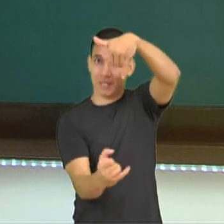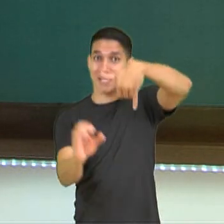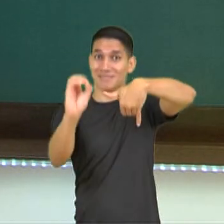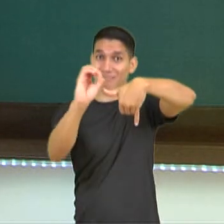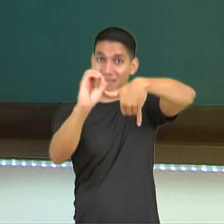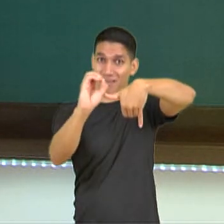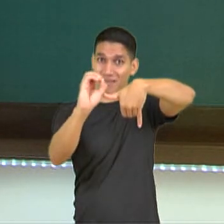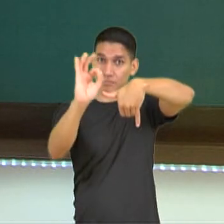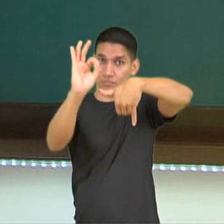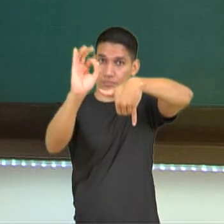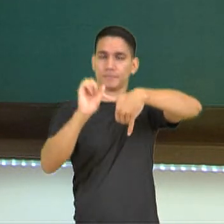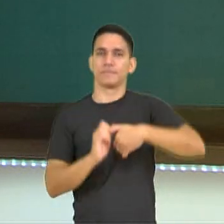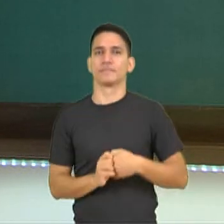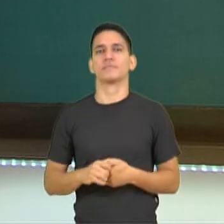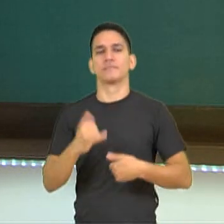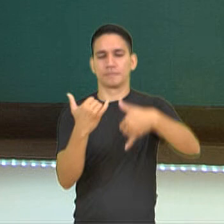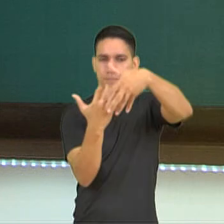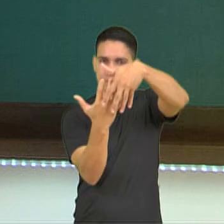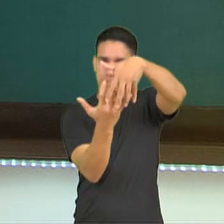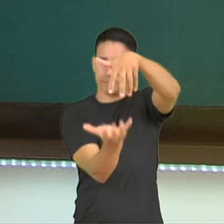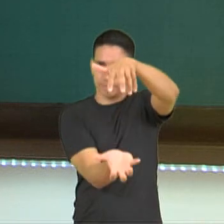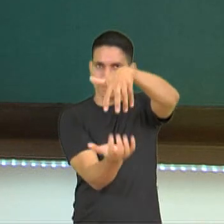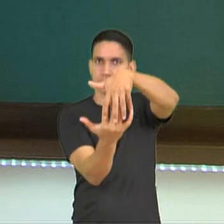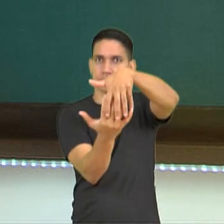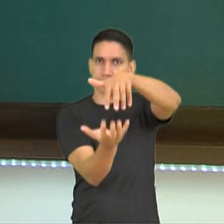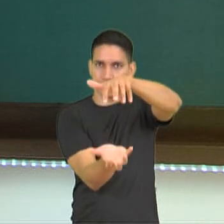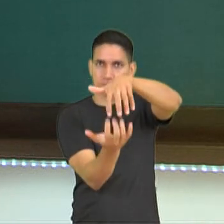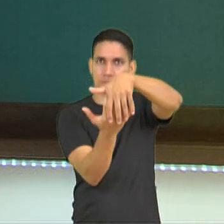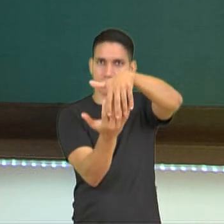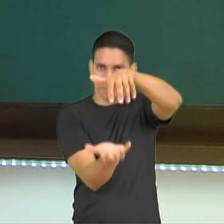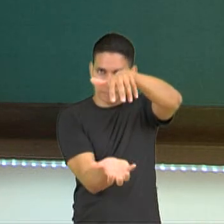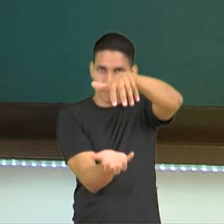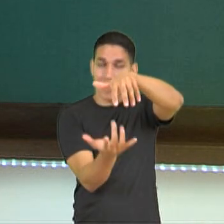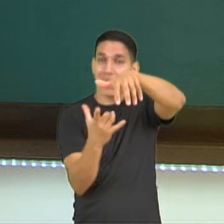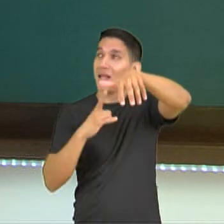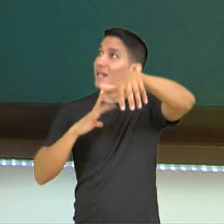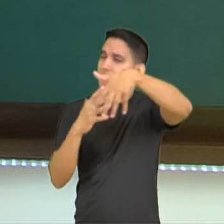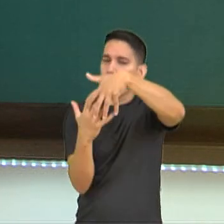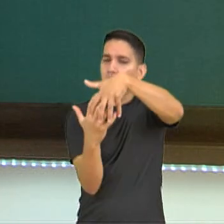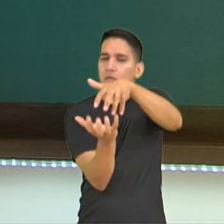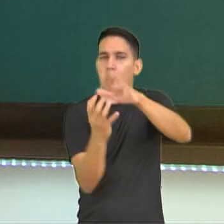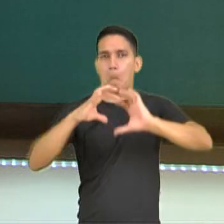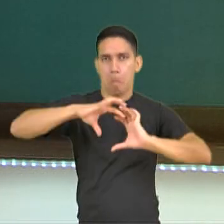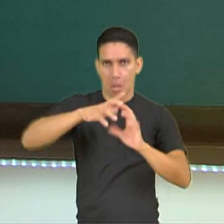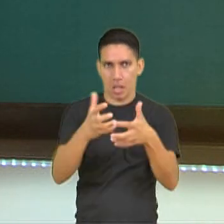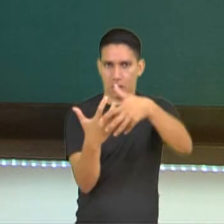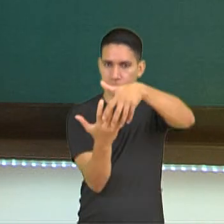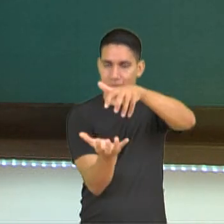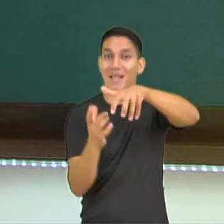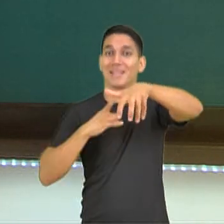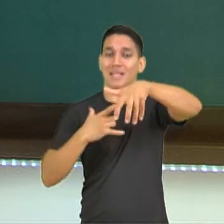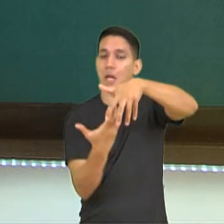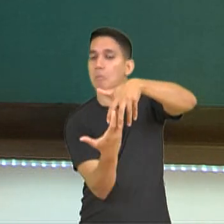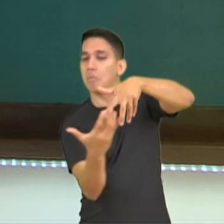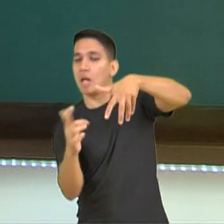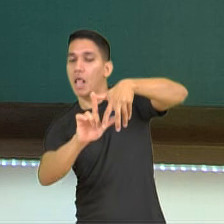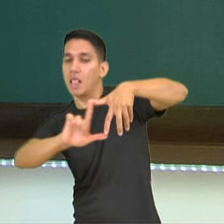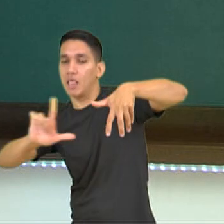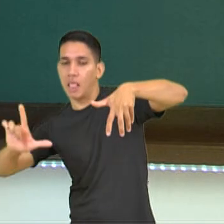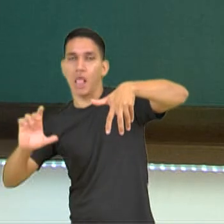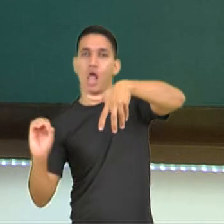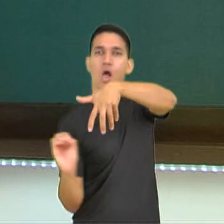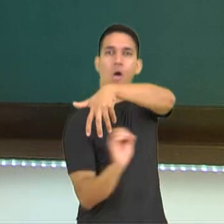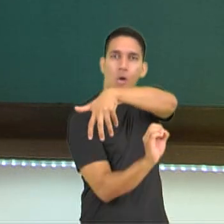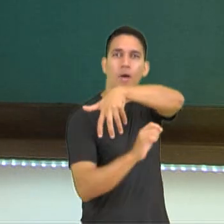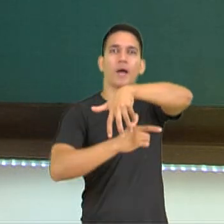marco zero, os meridianos, que são as linhas verticais. Então nós temos vários meridianos para leste e para oeste.